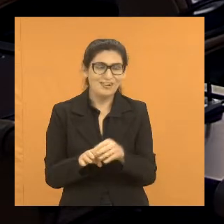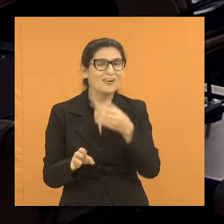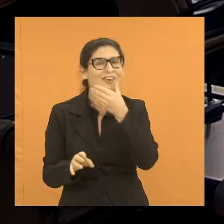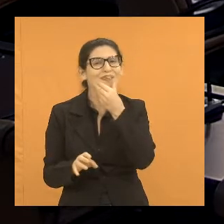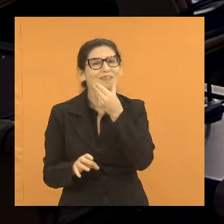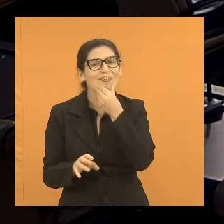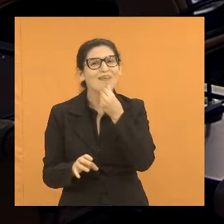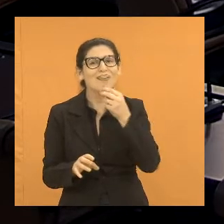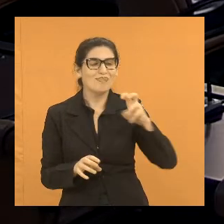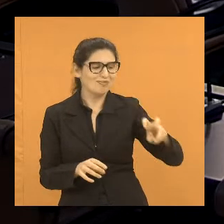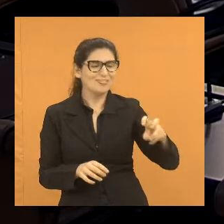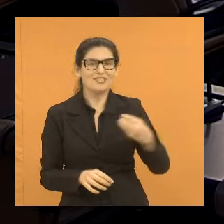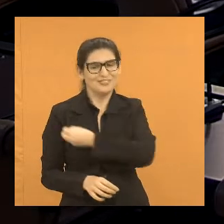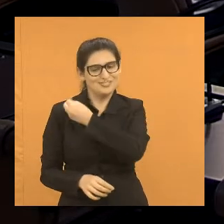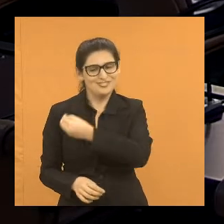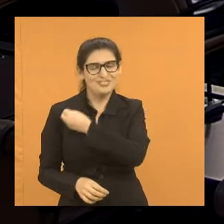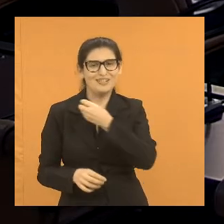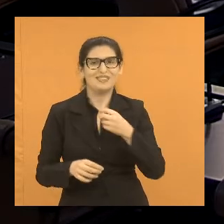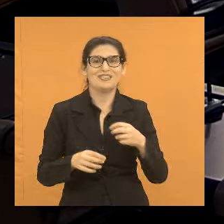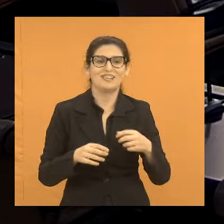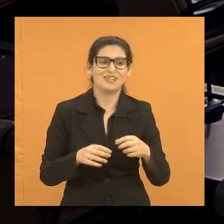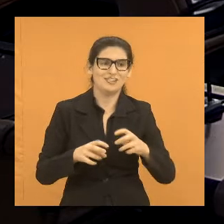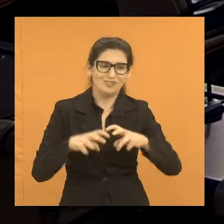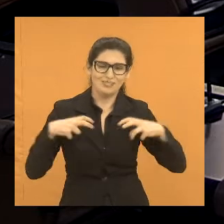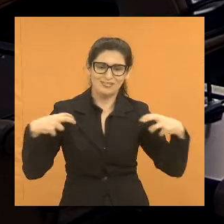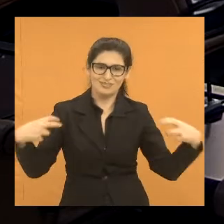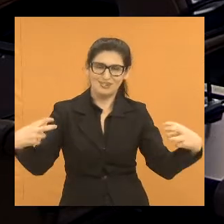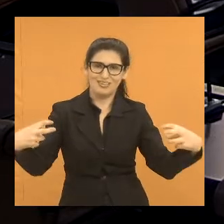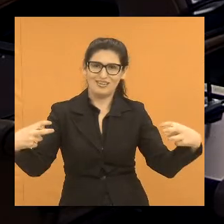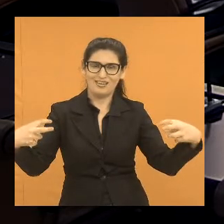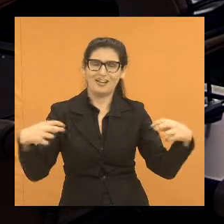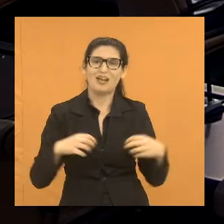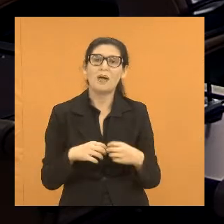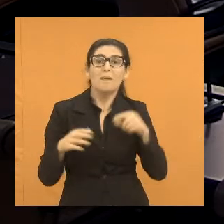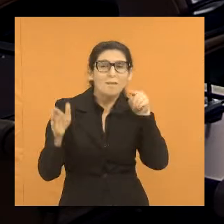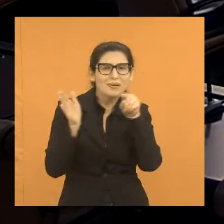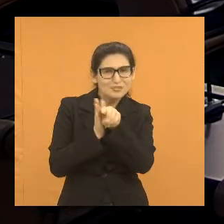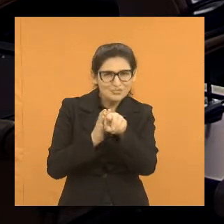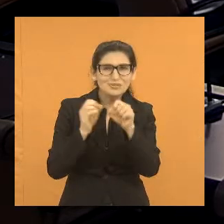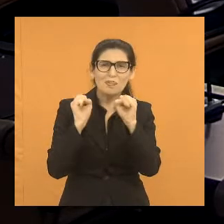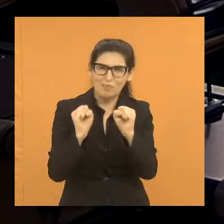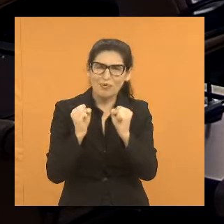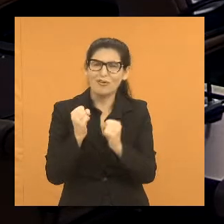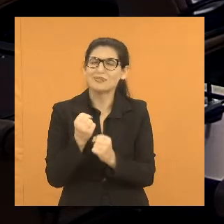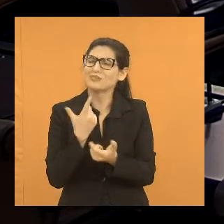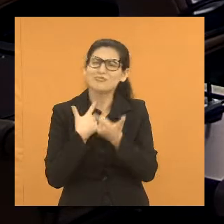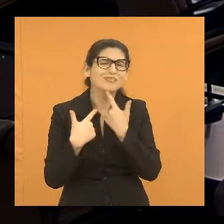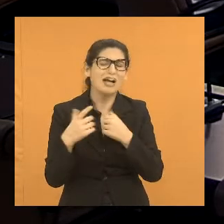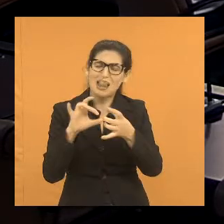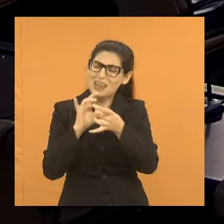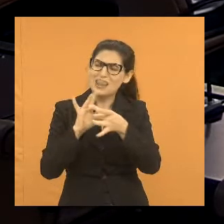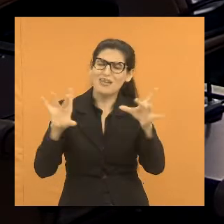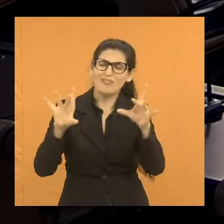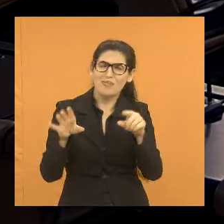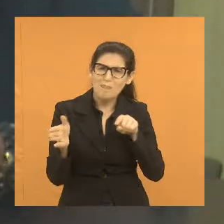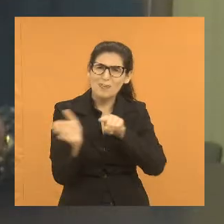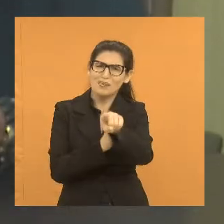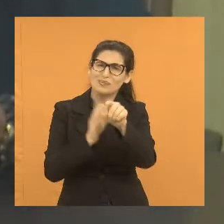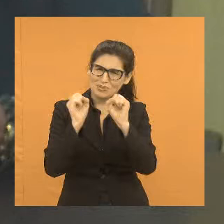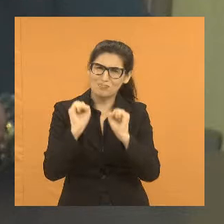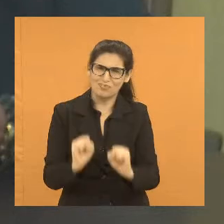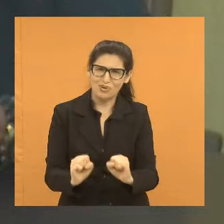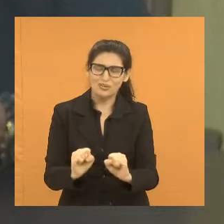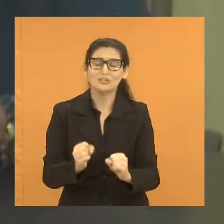presente no plenário, né? Então, se quiser fazer uma pergunta também, fique à vontade. E eu queria,